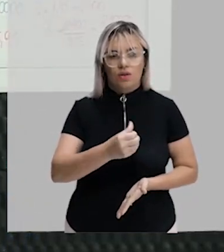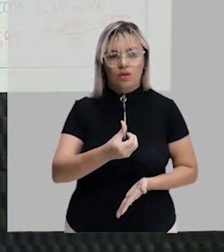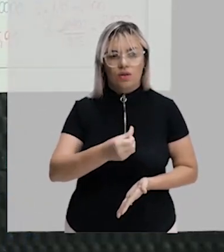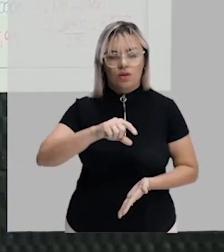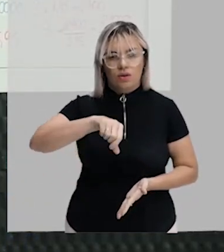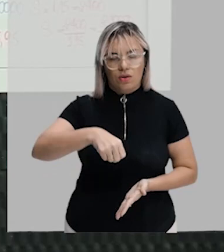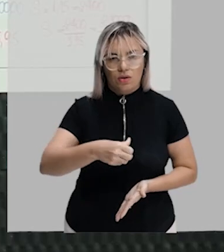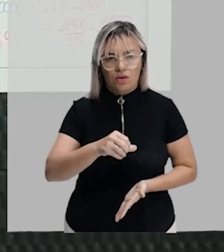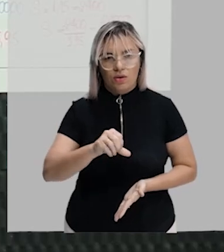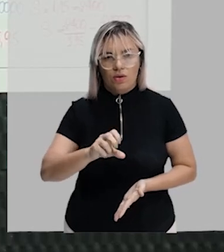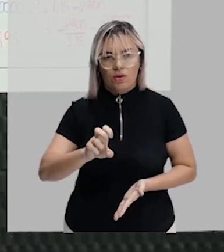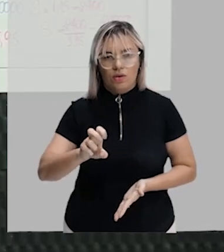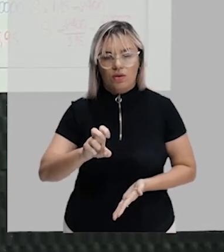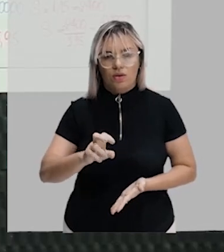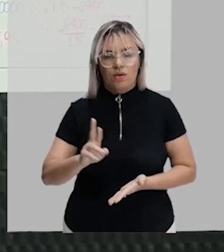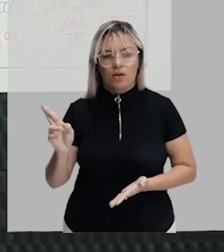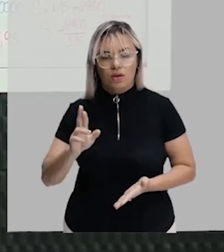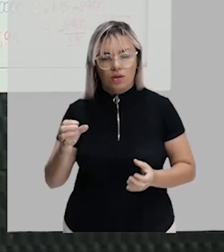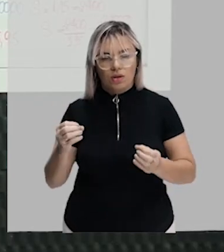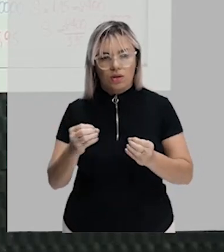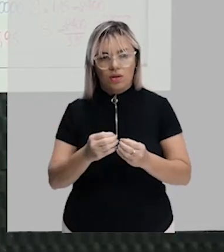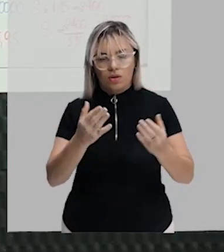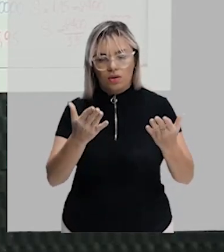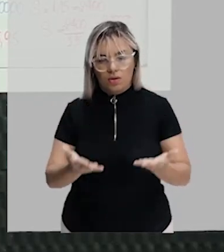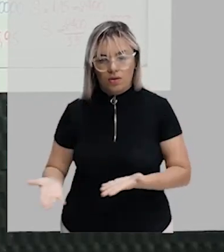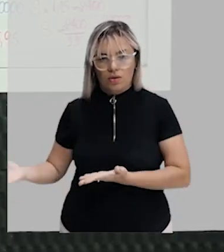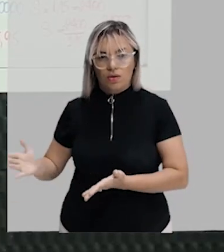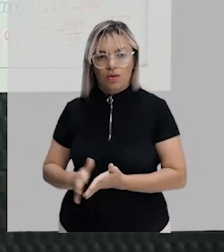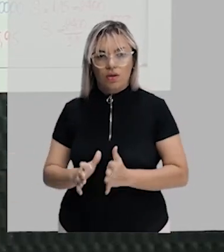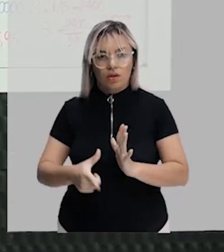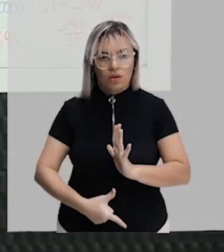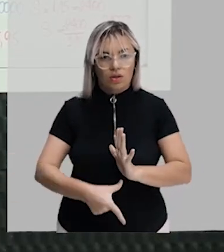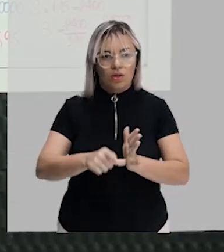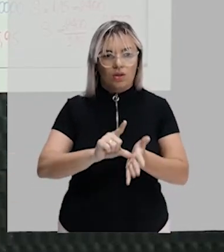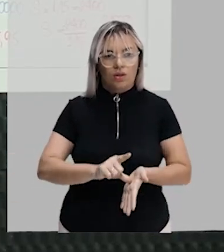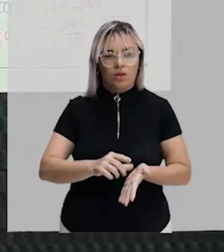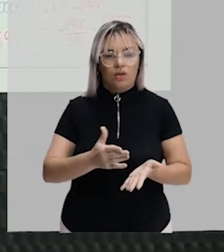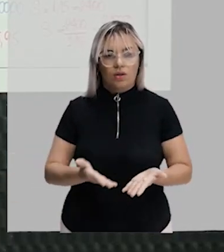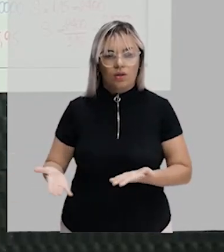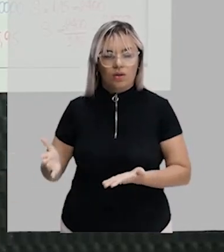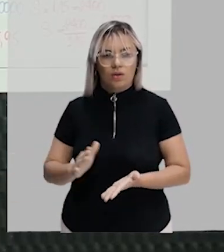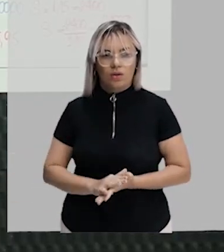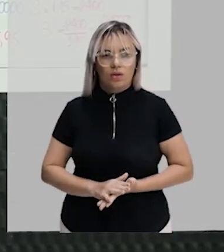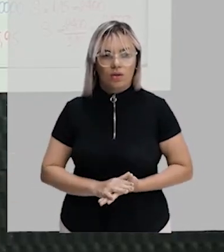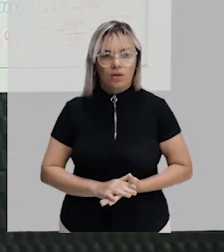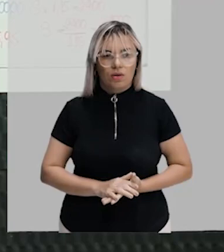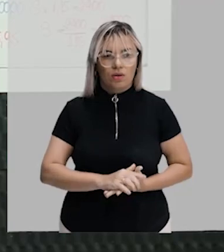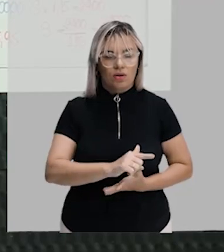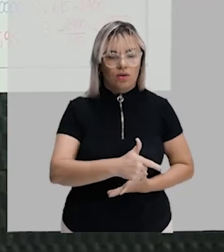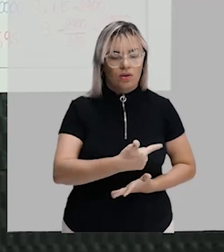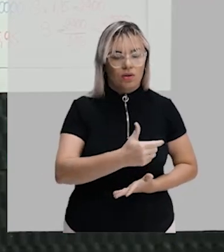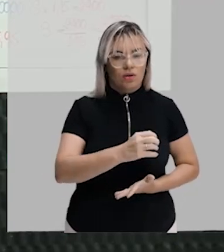2.086,95 aproximadamente. Tá? Então, o salário deles passou de R$